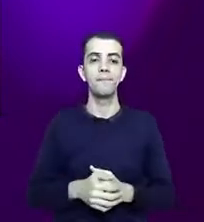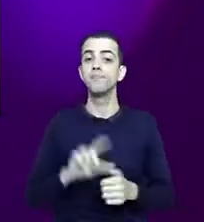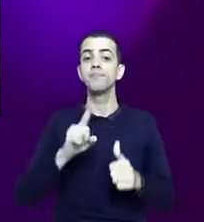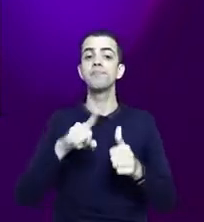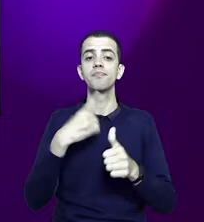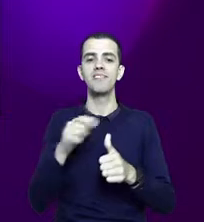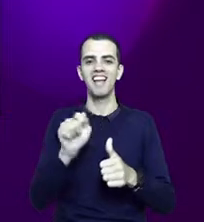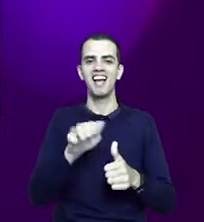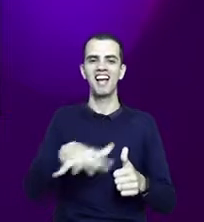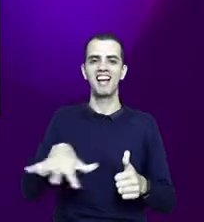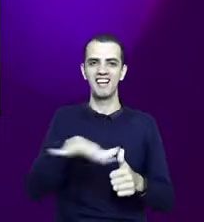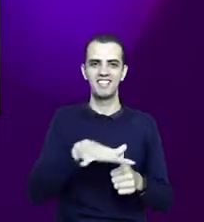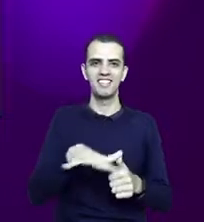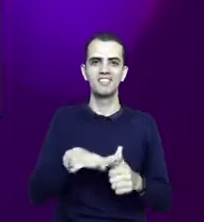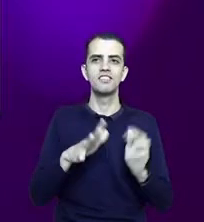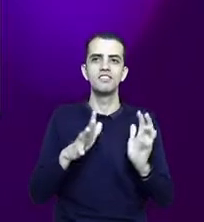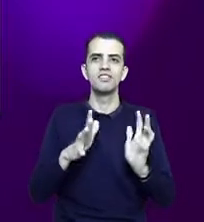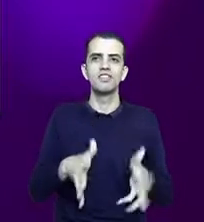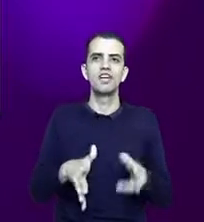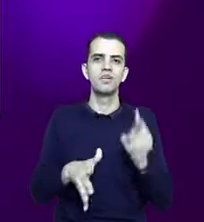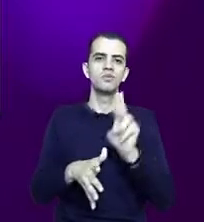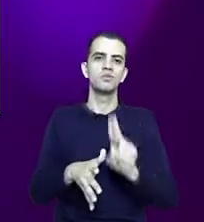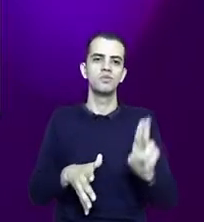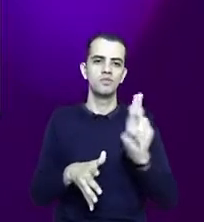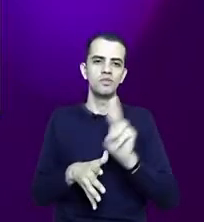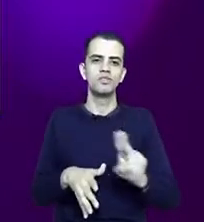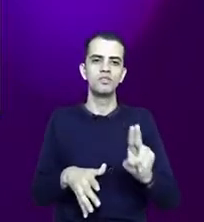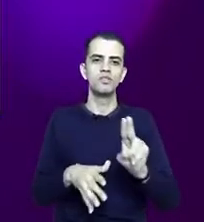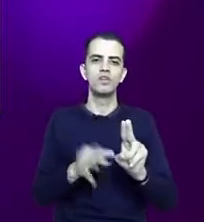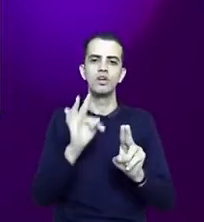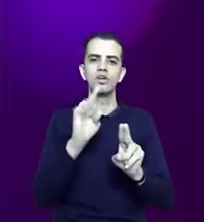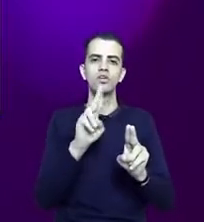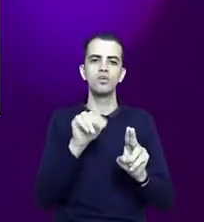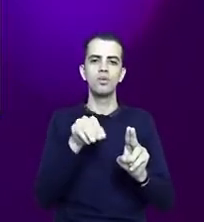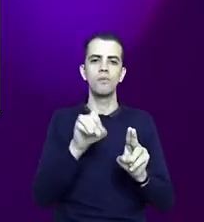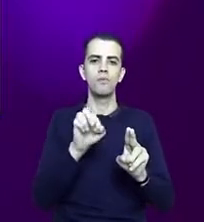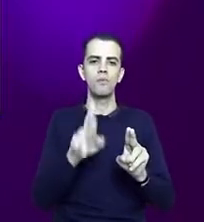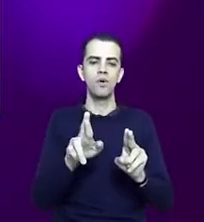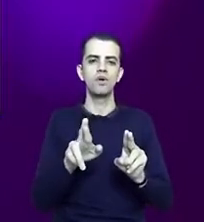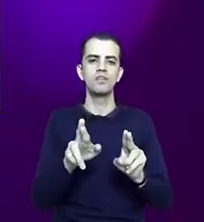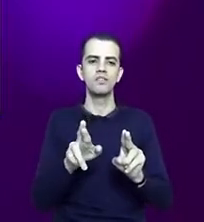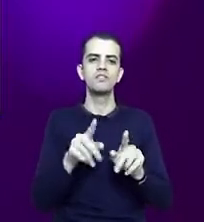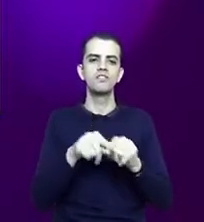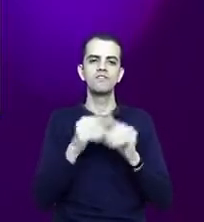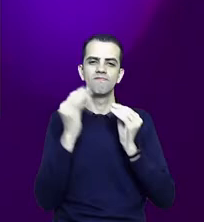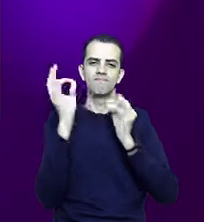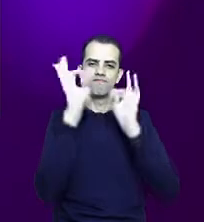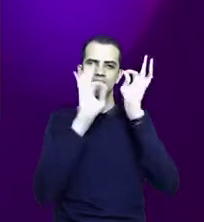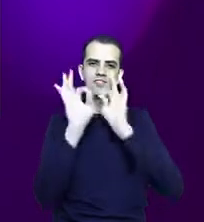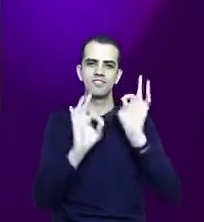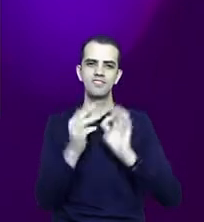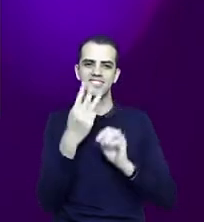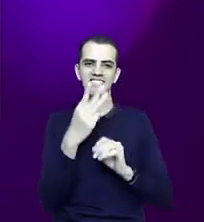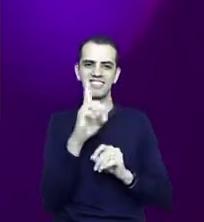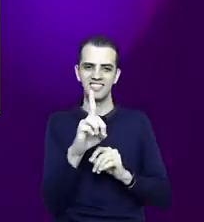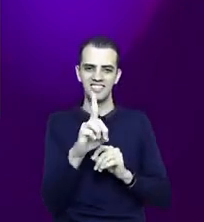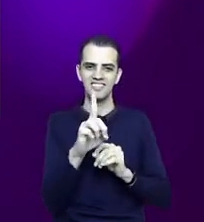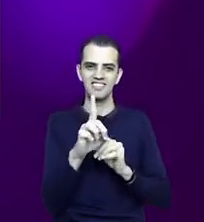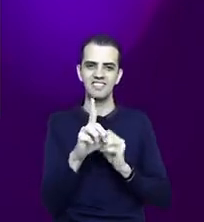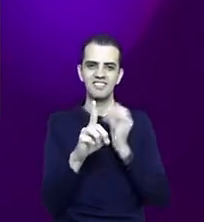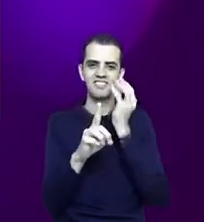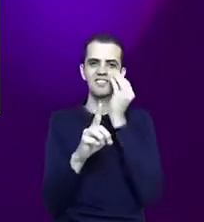área, né, nós temos usado para cirurgias de tumores, então nós fazemos uma reconstrução 3D com base na